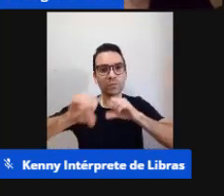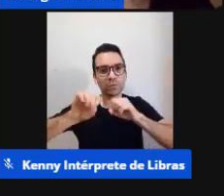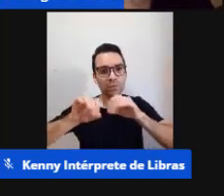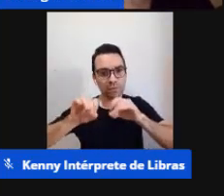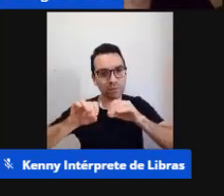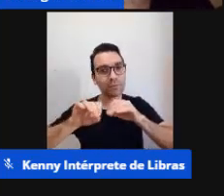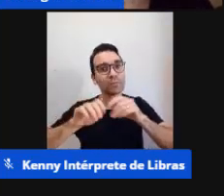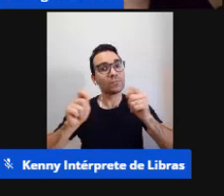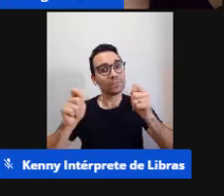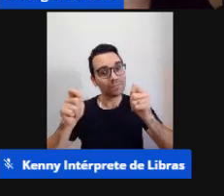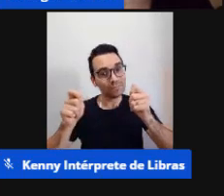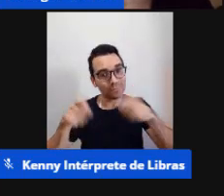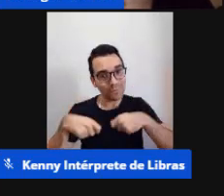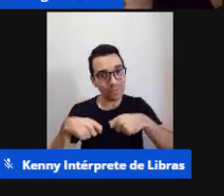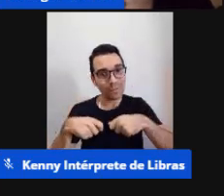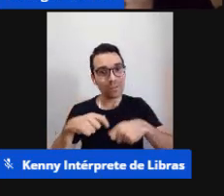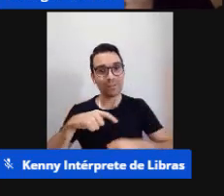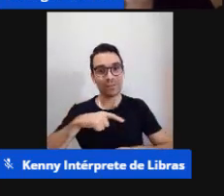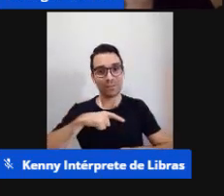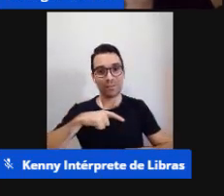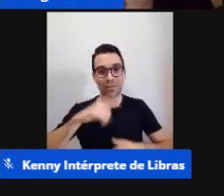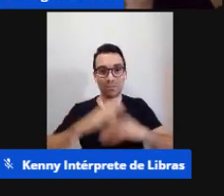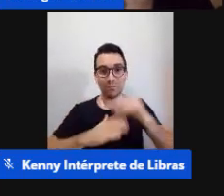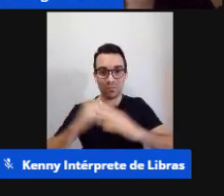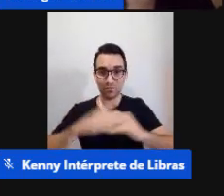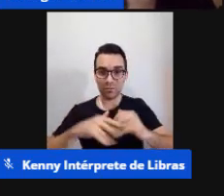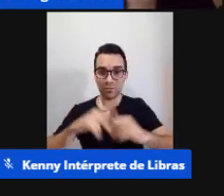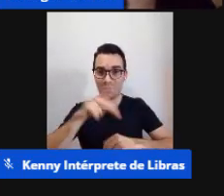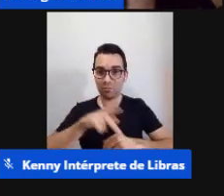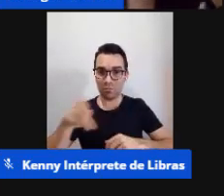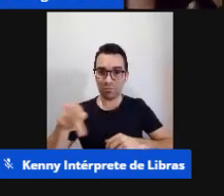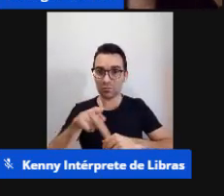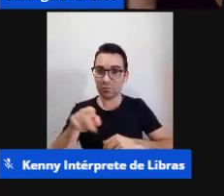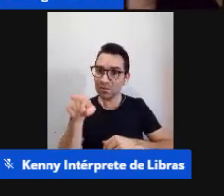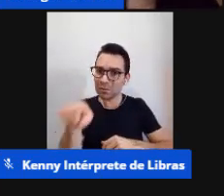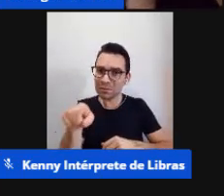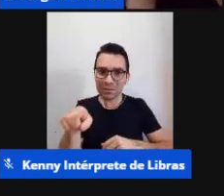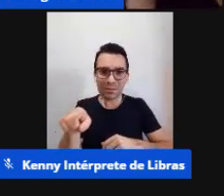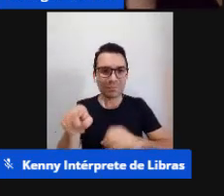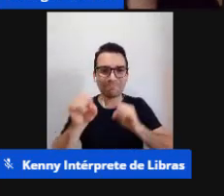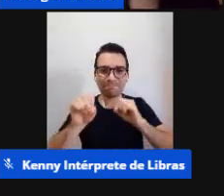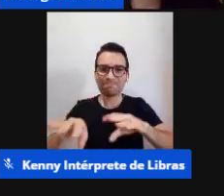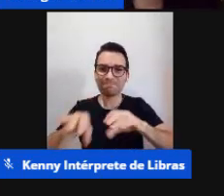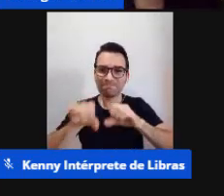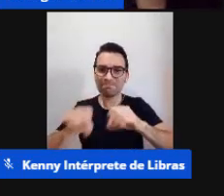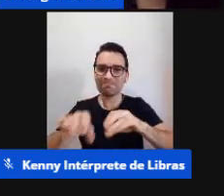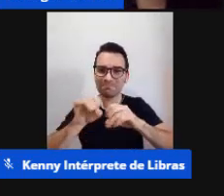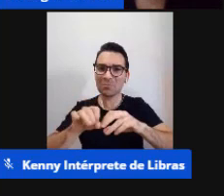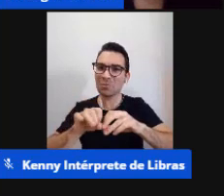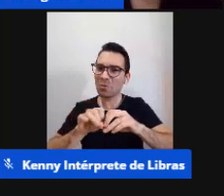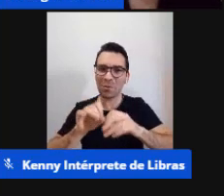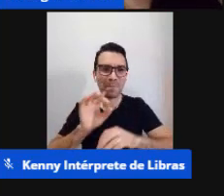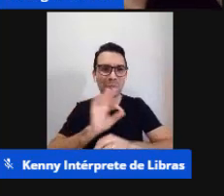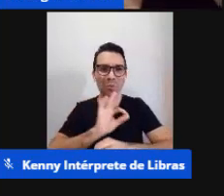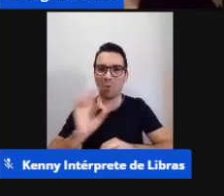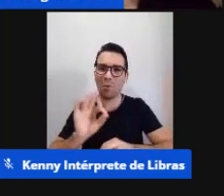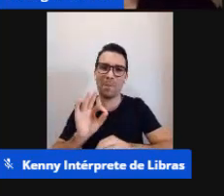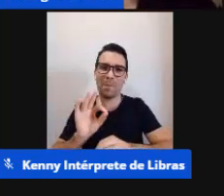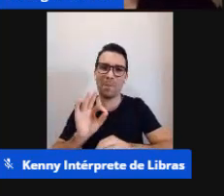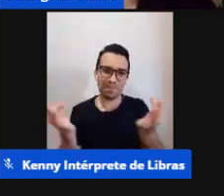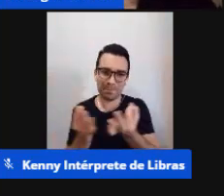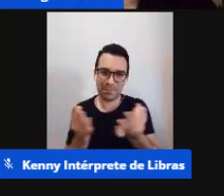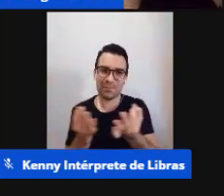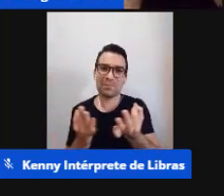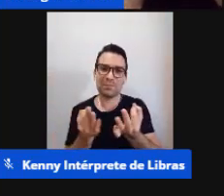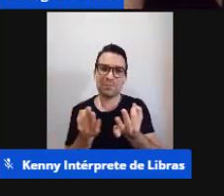trabalhos muito diferenciados dentro da educação infantil. E outra coisa, nós sabemos que a educação infantil ela está em dois ambientes. Nós temos